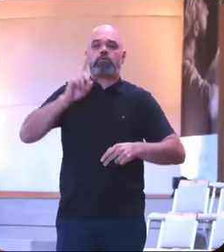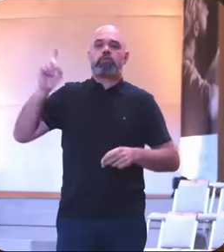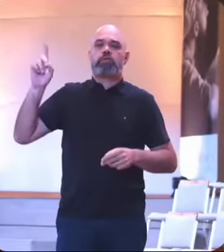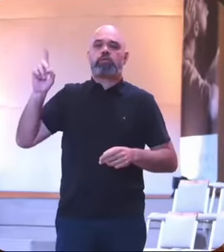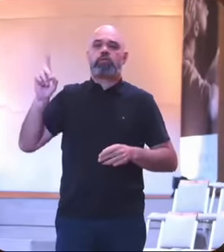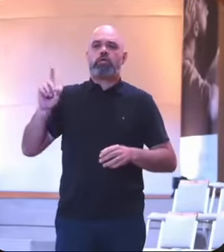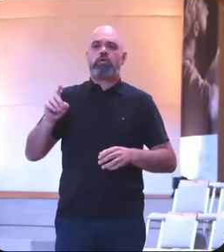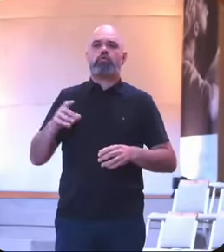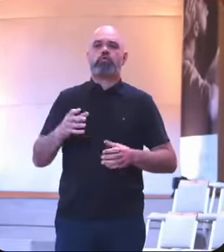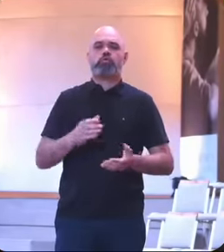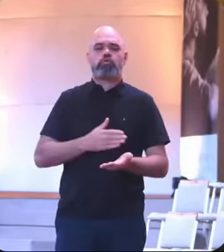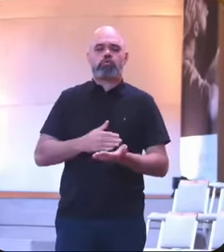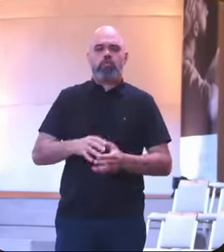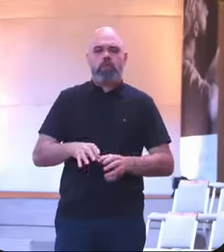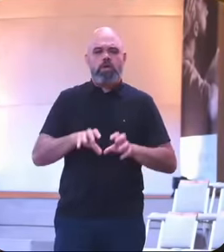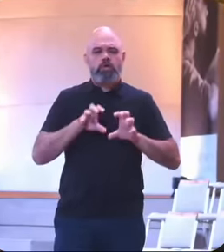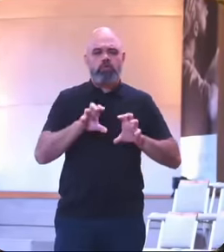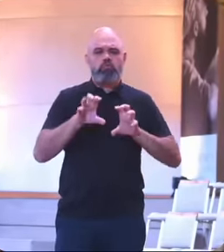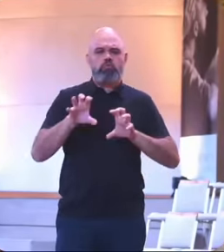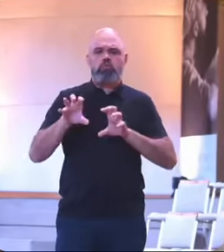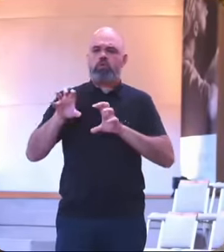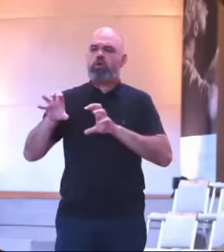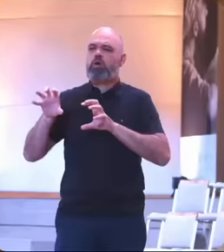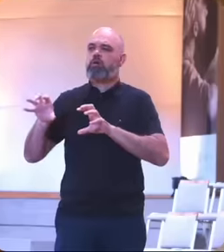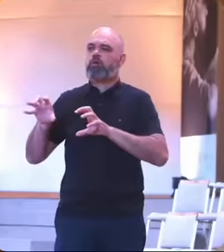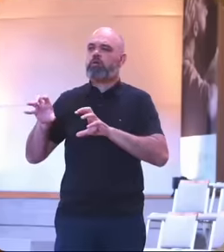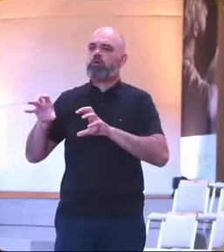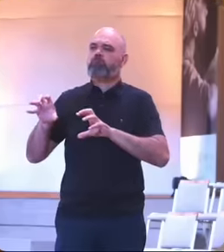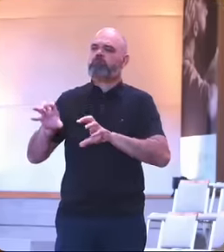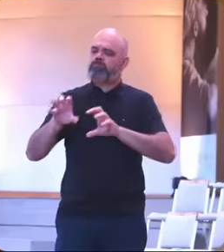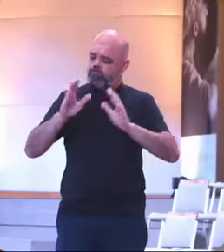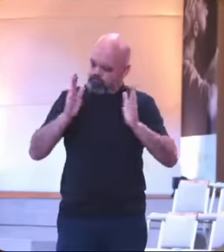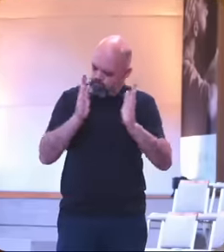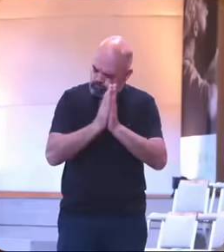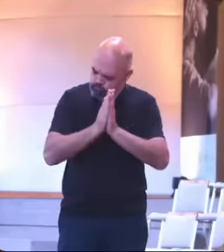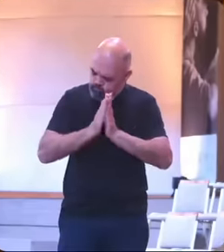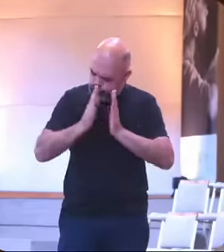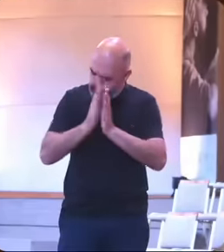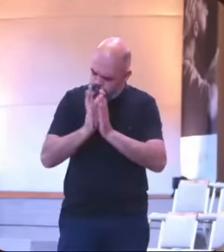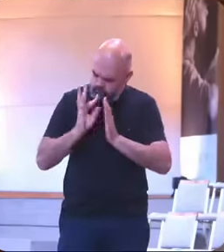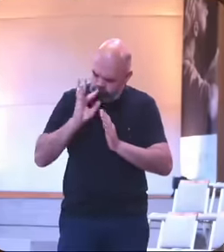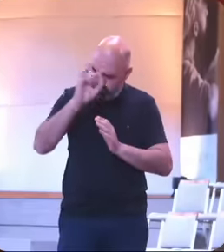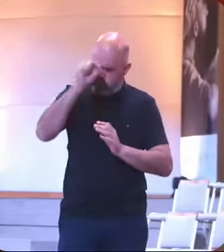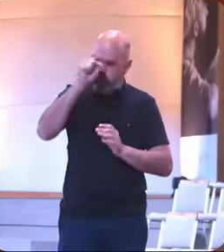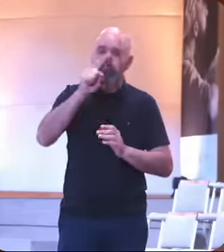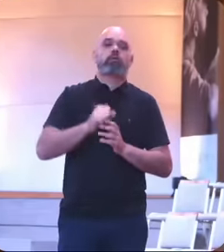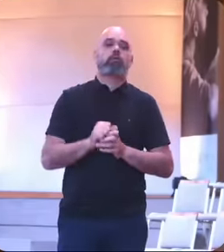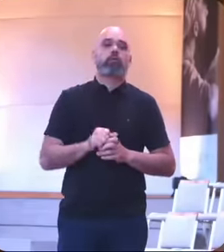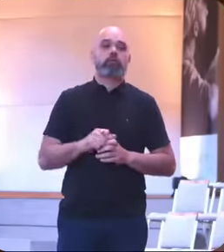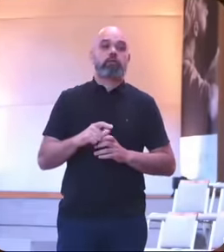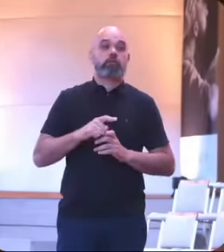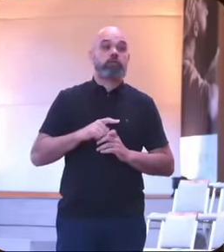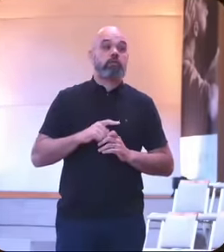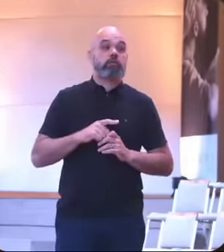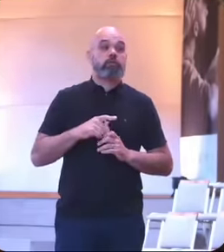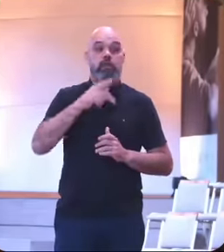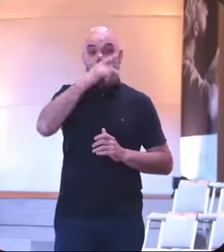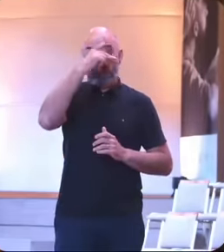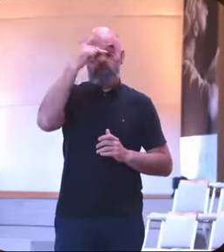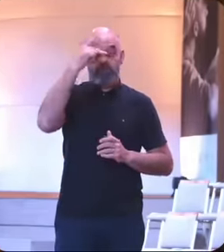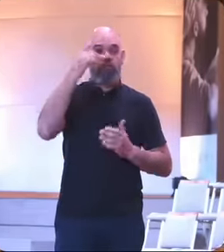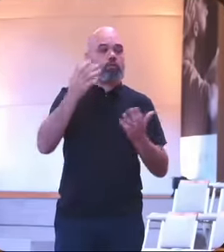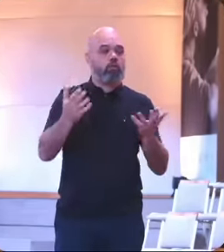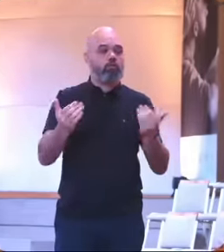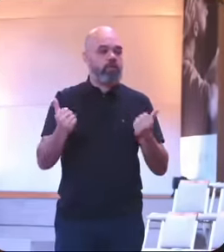acontecerem. Deus tem coisas lindas para fazer. Intercede. Quem mais o Espírito Santo de Deus está chamando? Pode vir, em